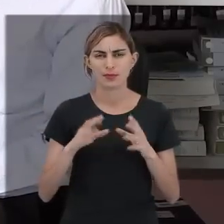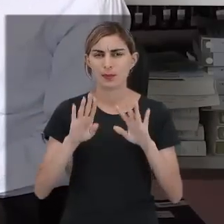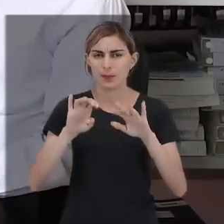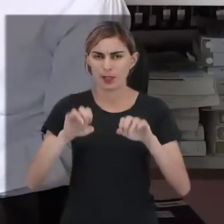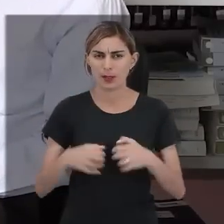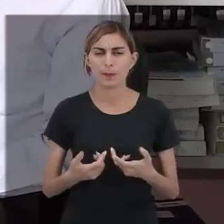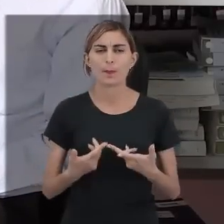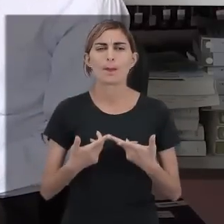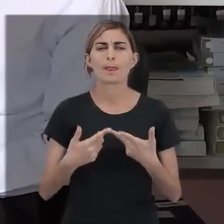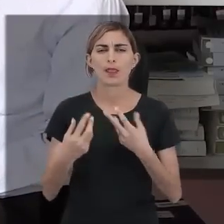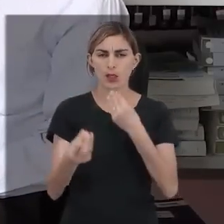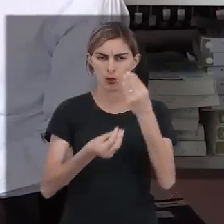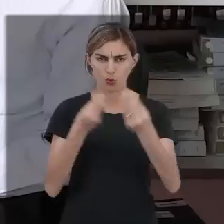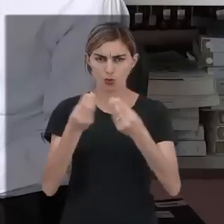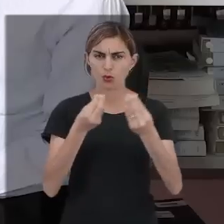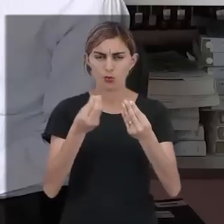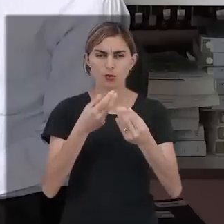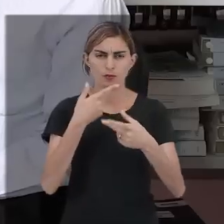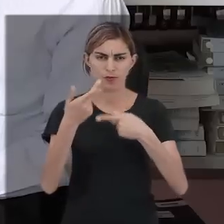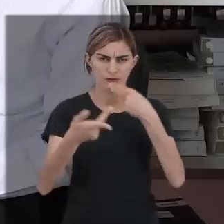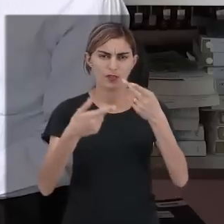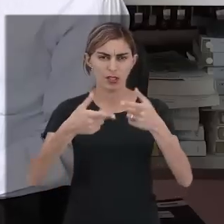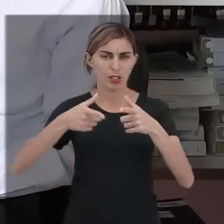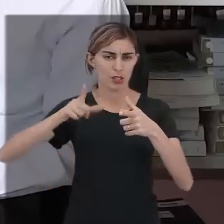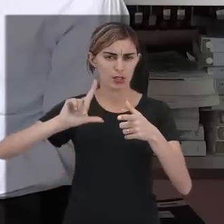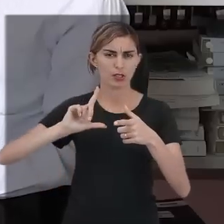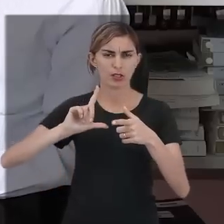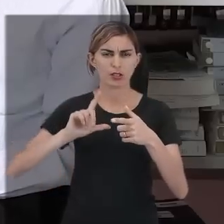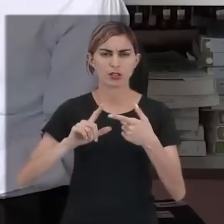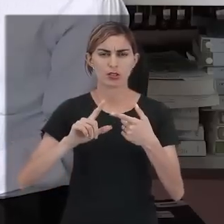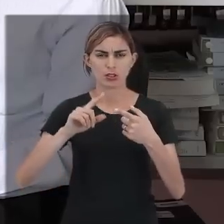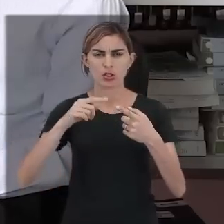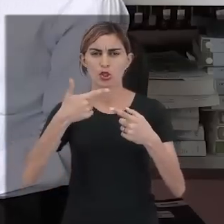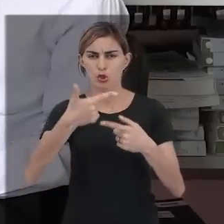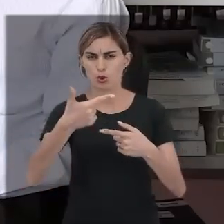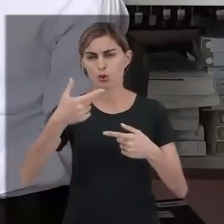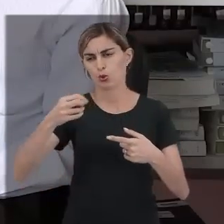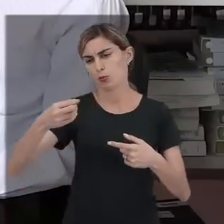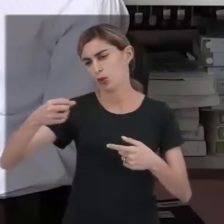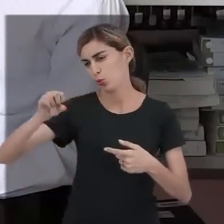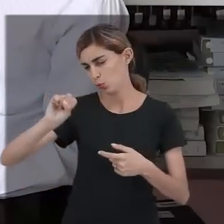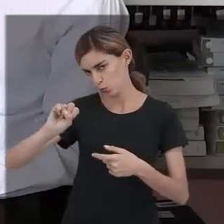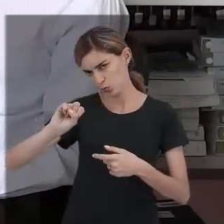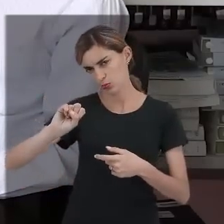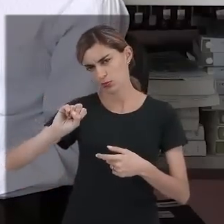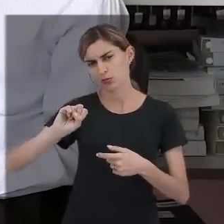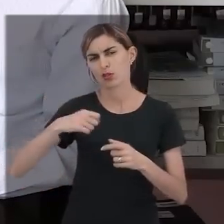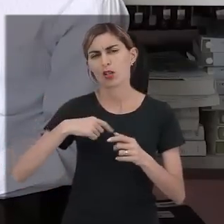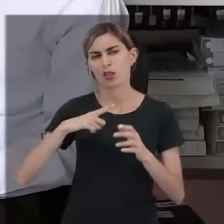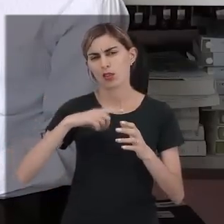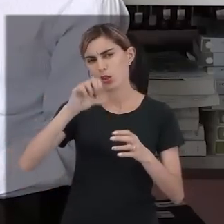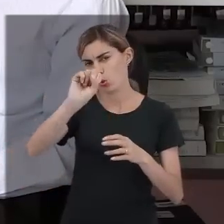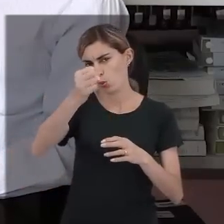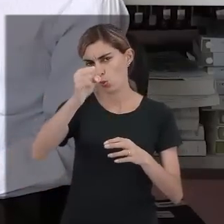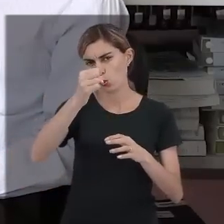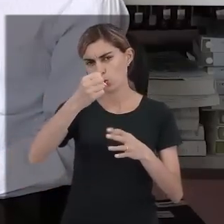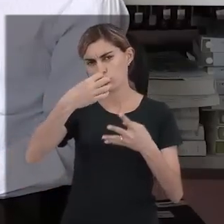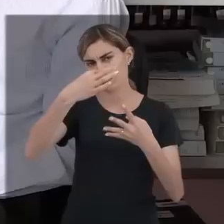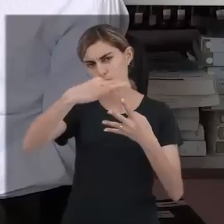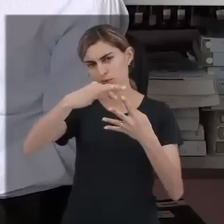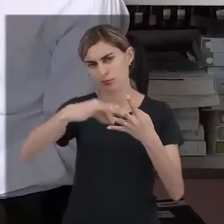Bem, como eu falei anteriormente, a versão 2008, ela era composta por 8 princípios